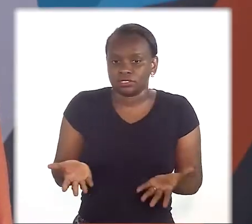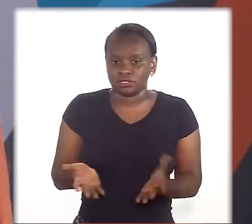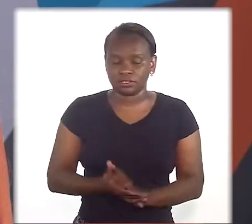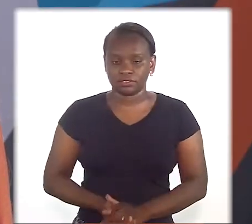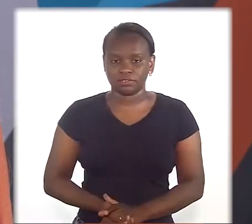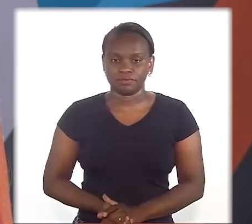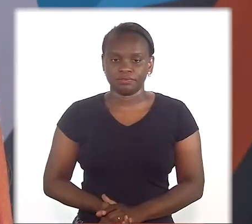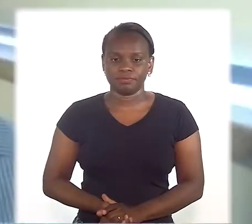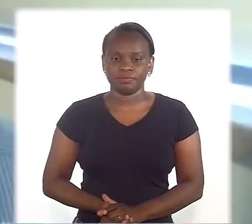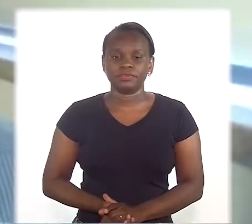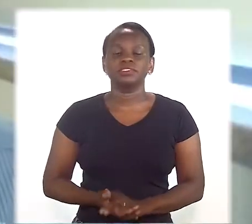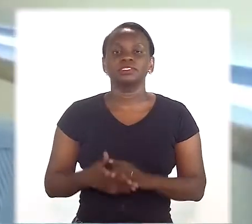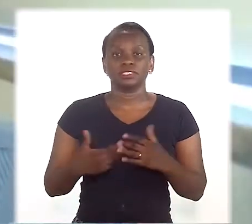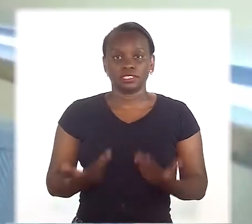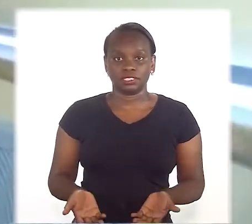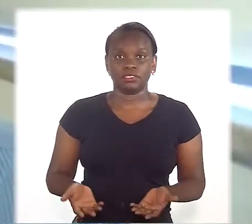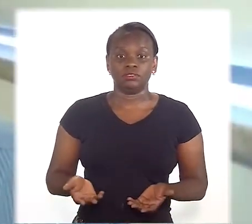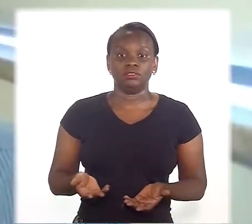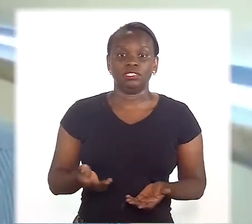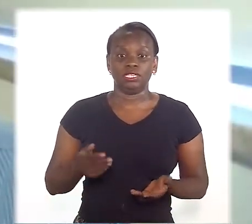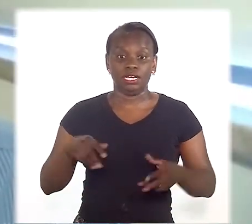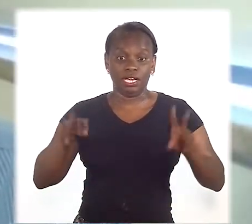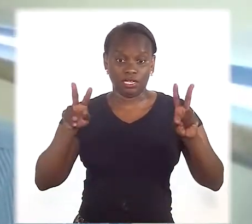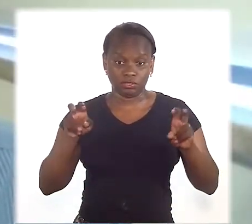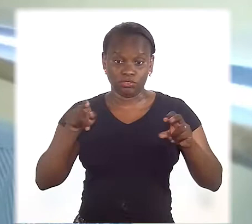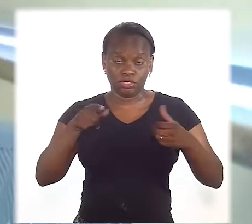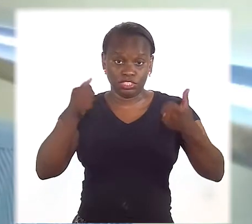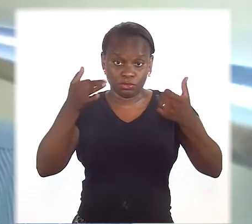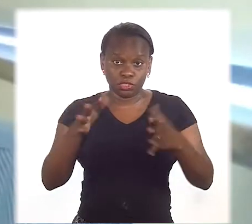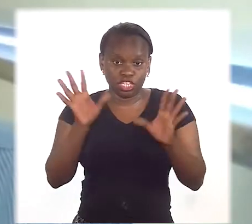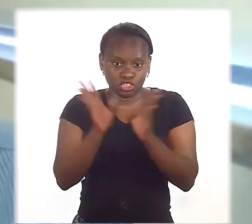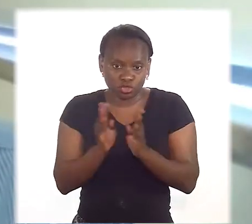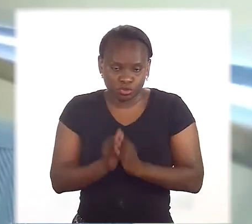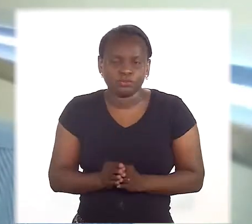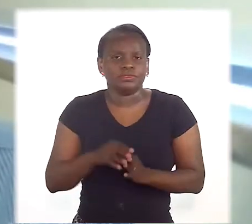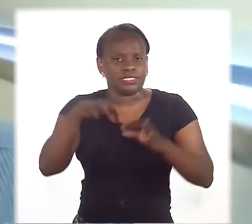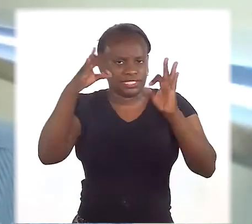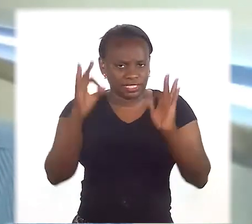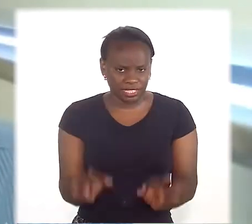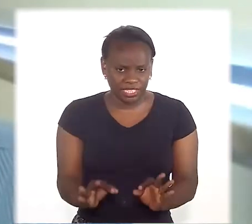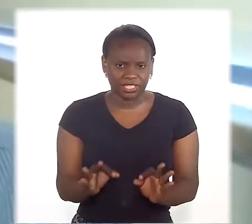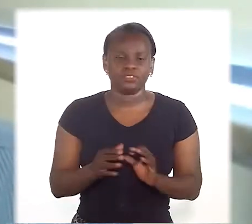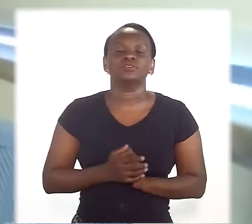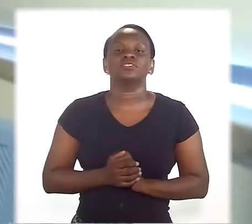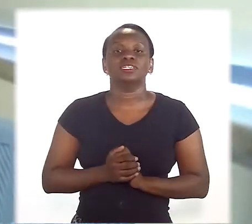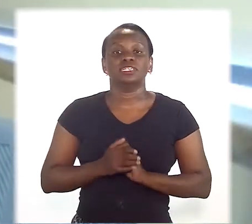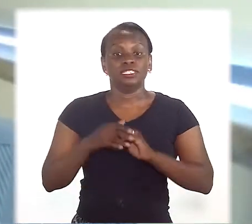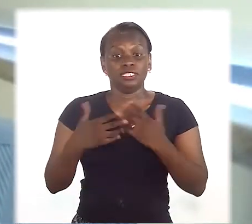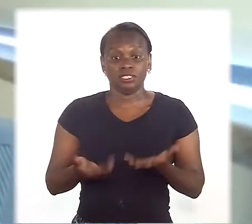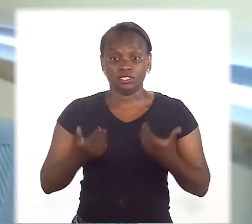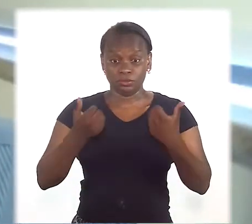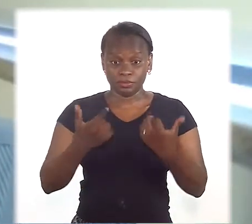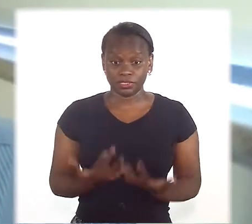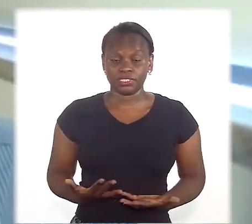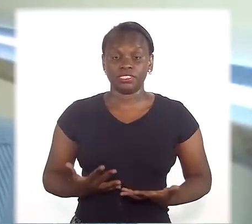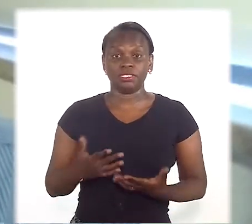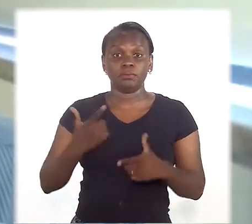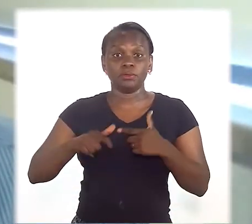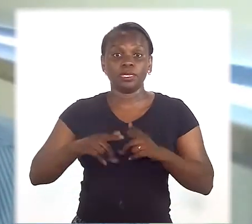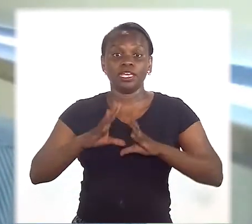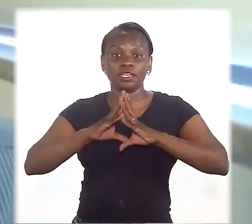proceder? Pois bem, a síntese que você fez está corretíssima. E quando se fala